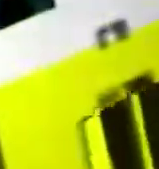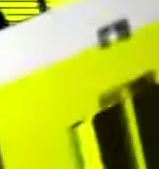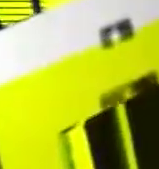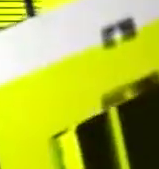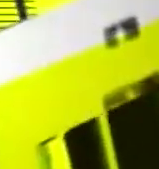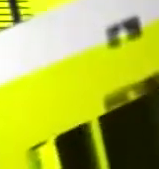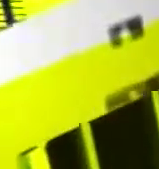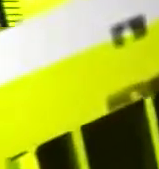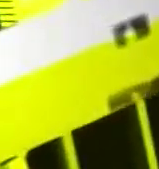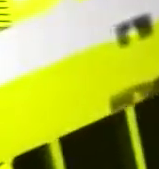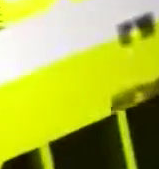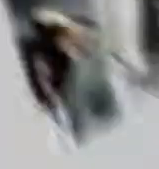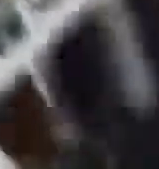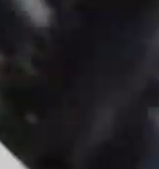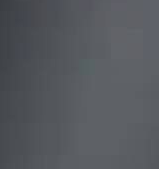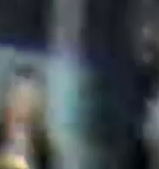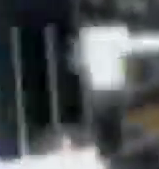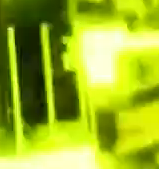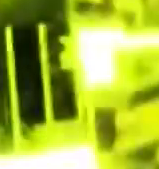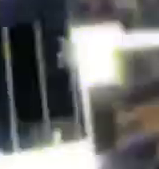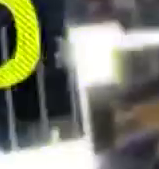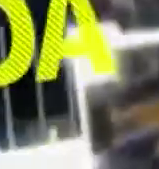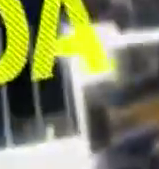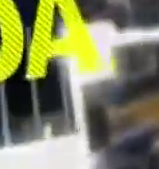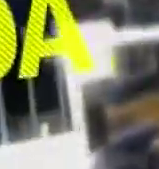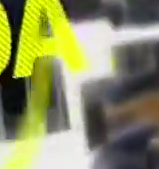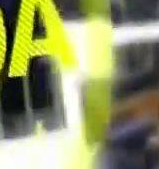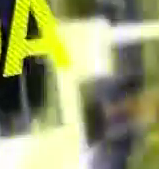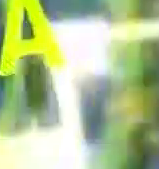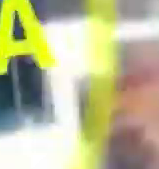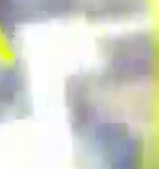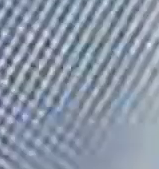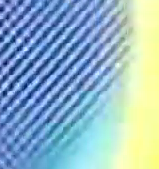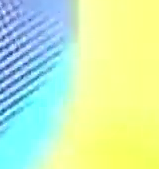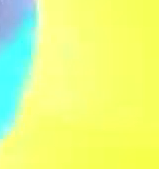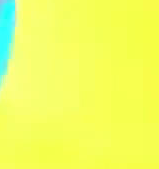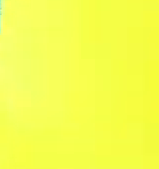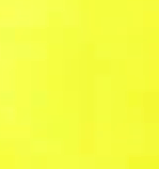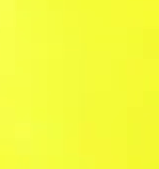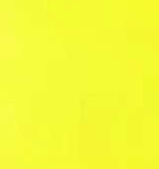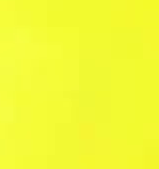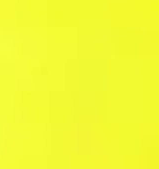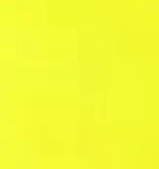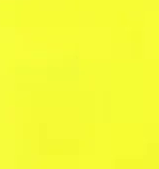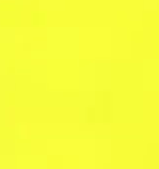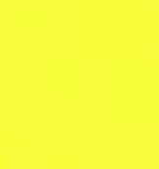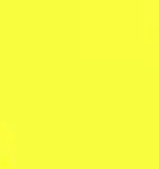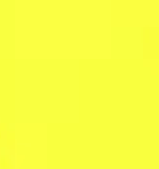Um segundo encaminhamento. Ministério de Santos, no meu estado de São Paulo.